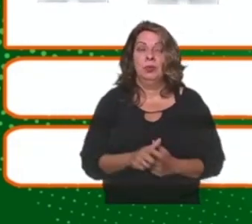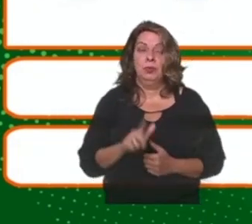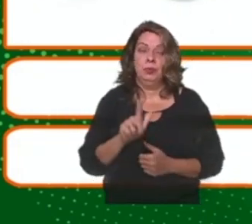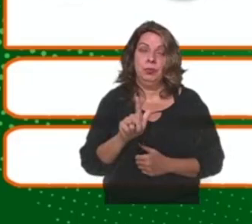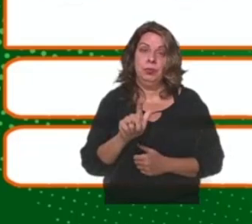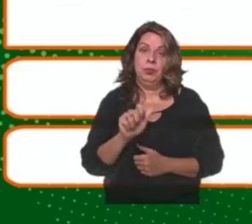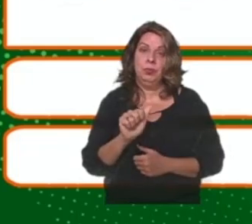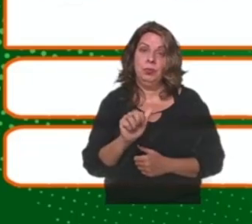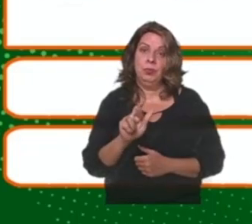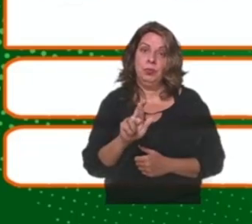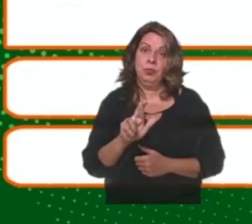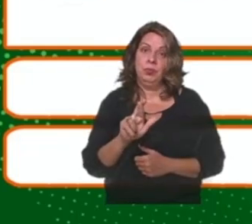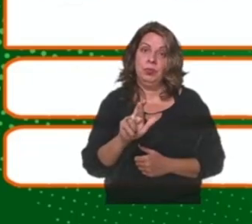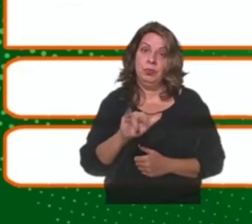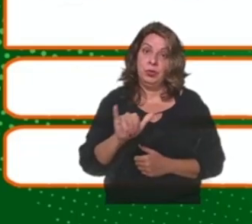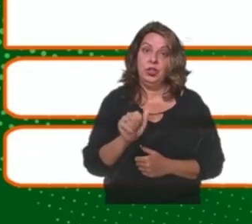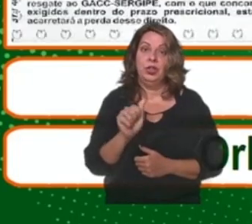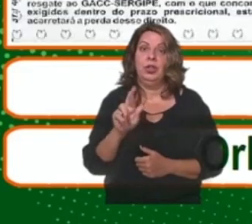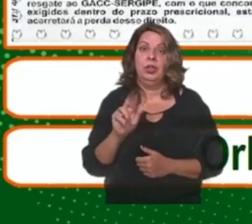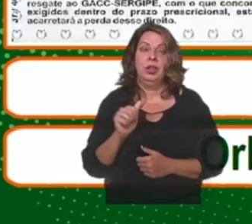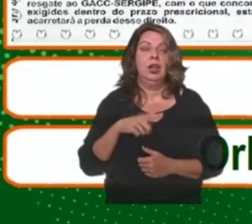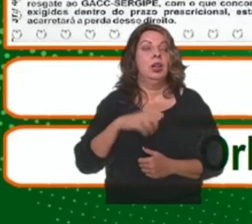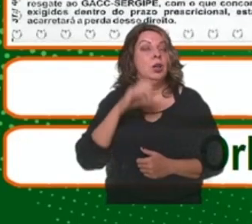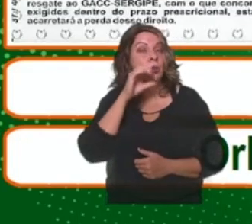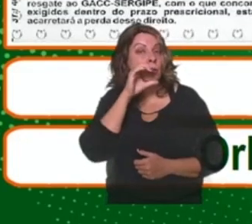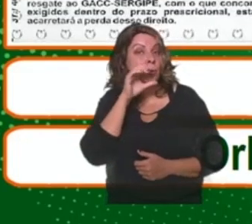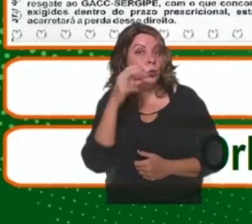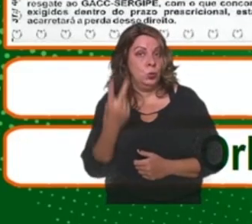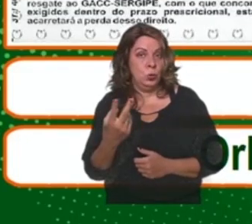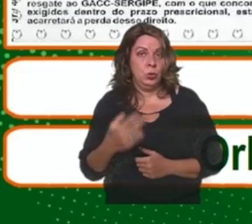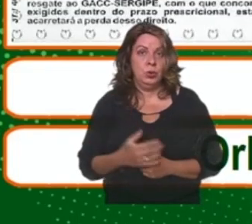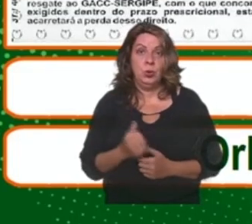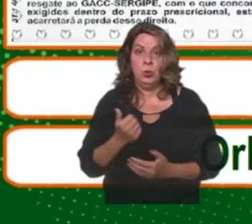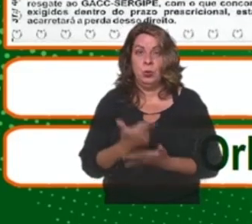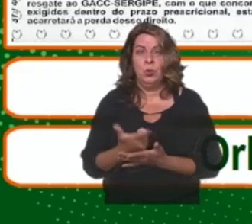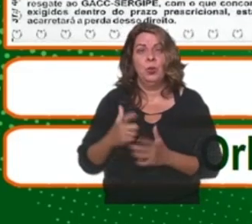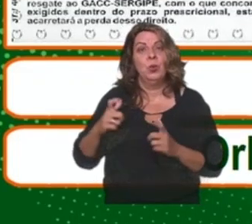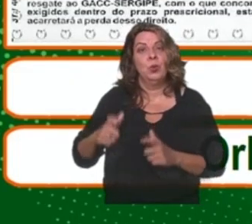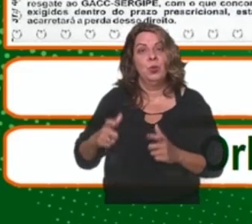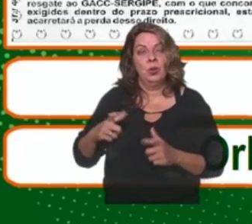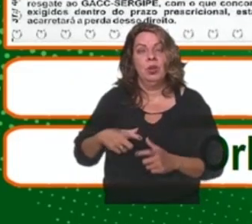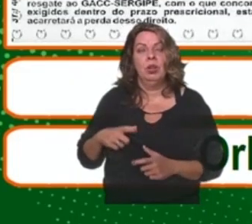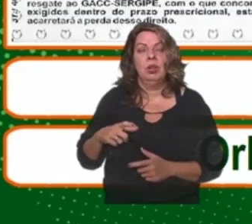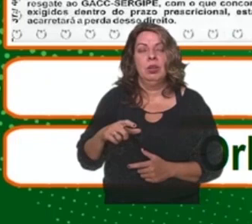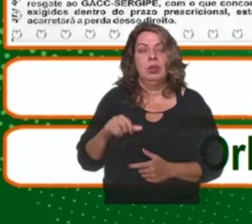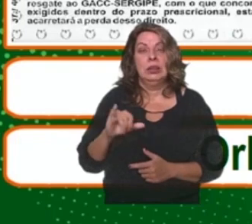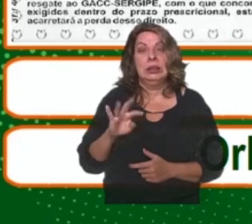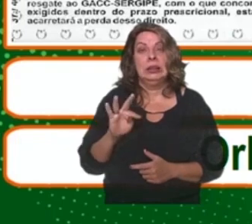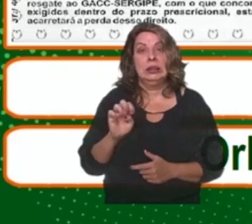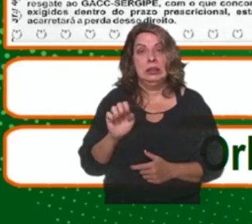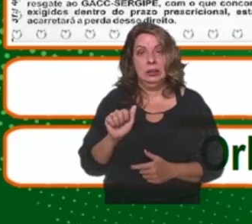Guajará, Regional Socorro 2, aí adquiriu na Mercearia Itabaiana.